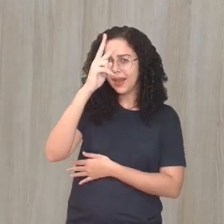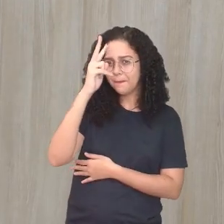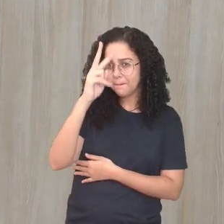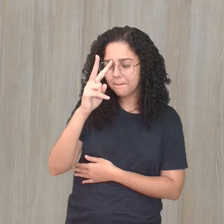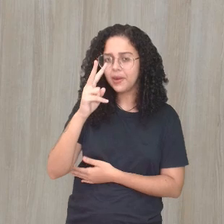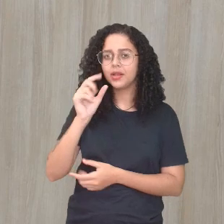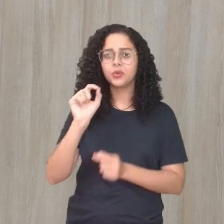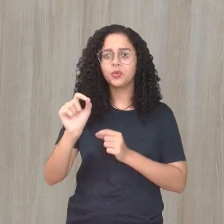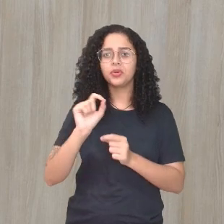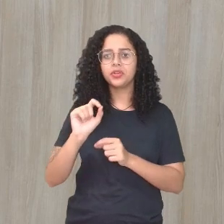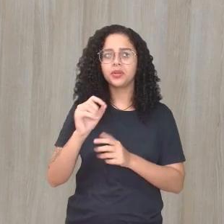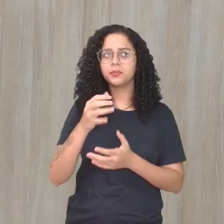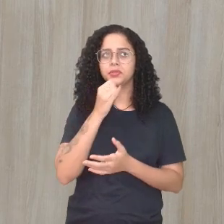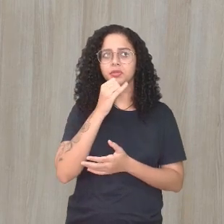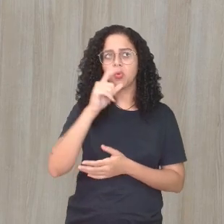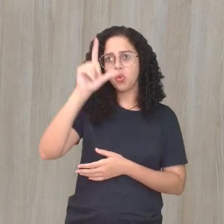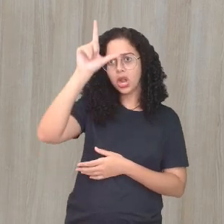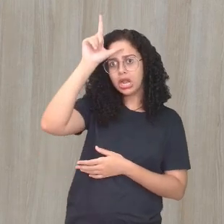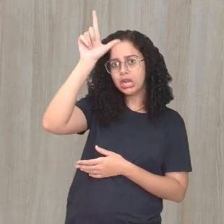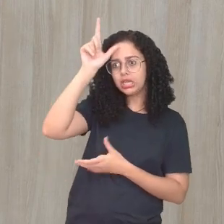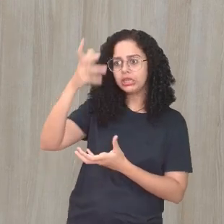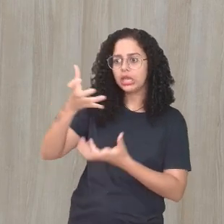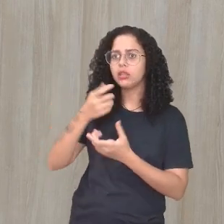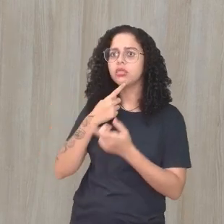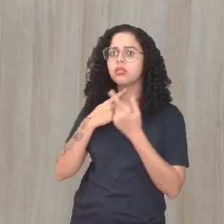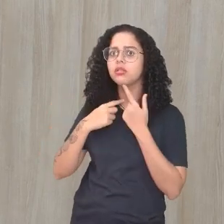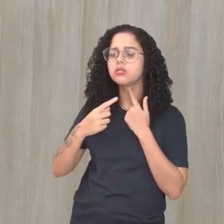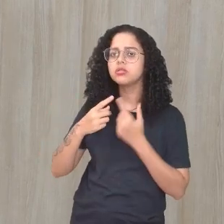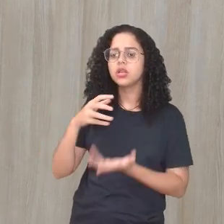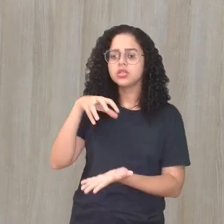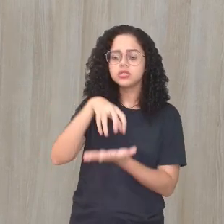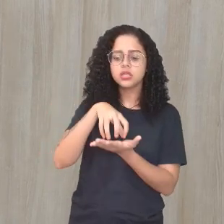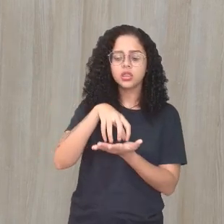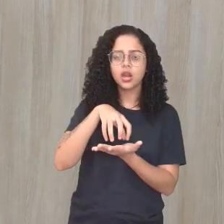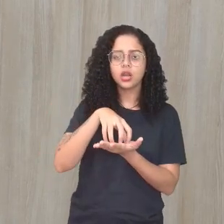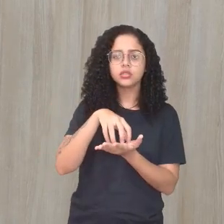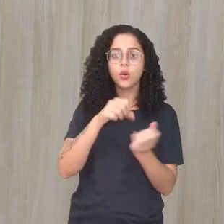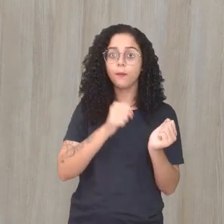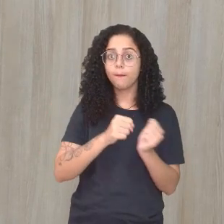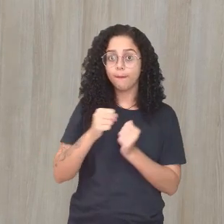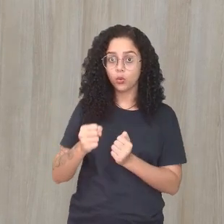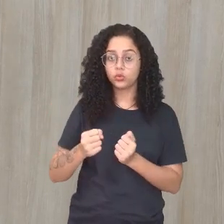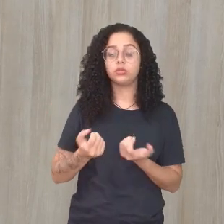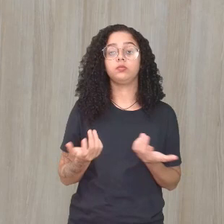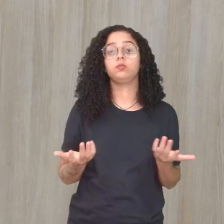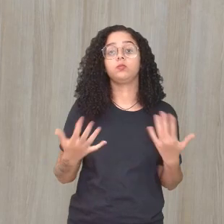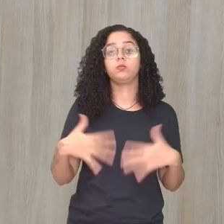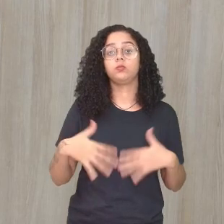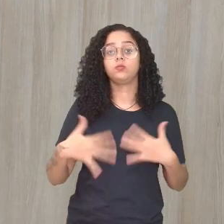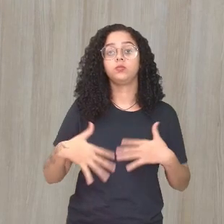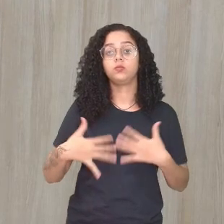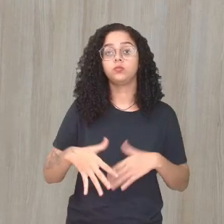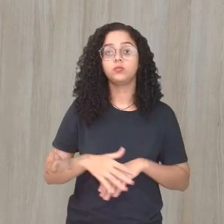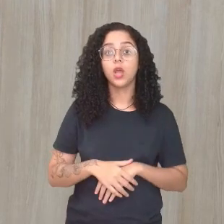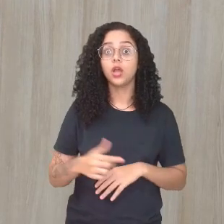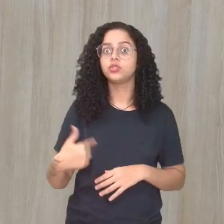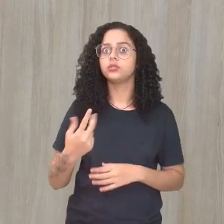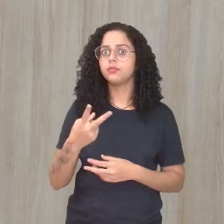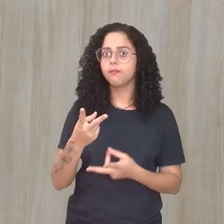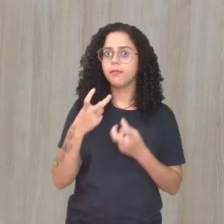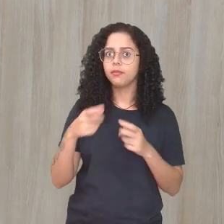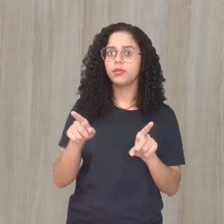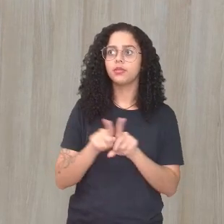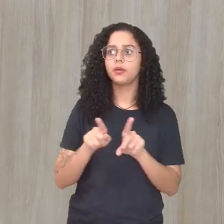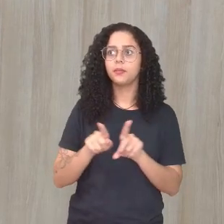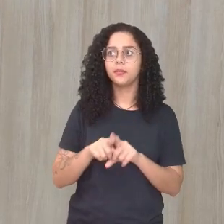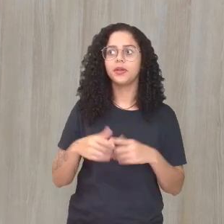um determinado líder ele deseja centralizar o poder em mãos, né? A gente vê isso,